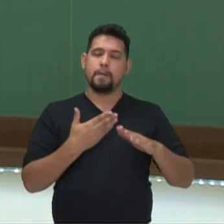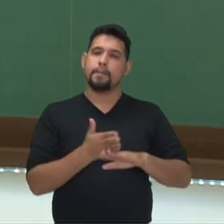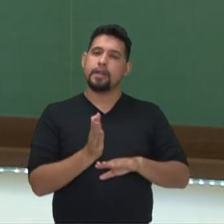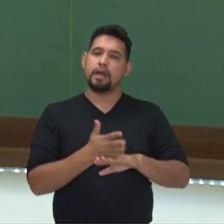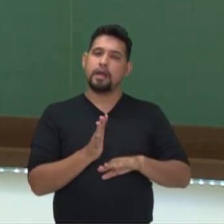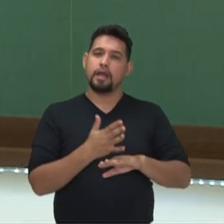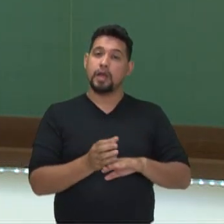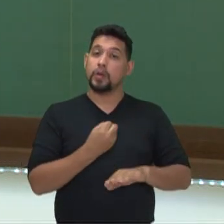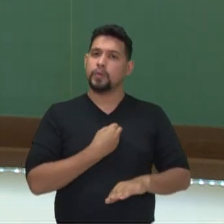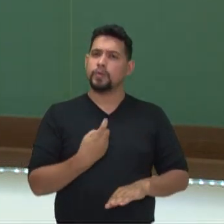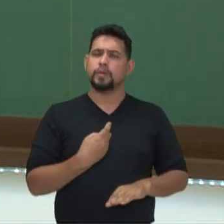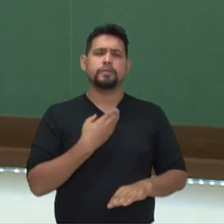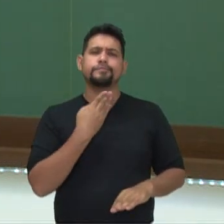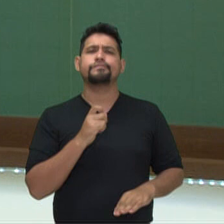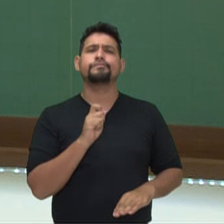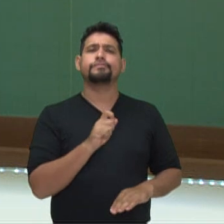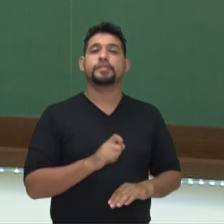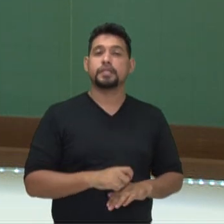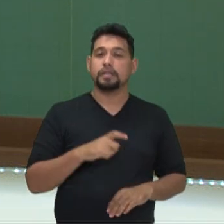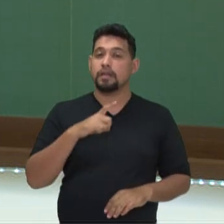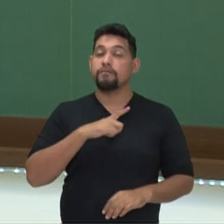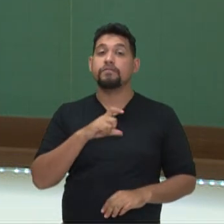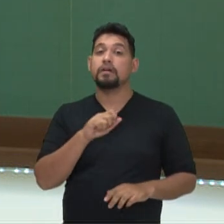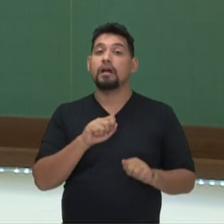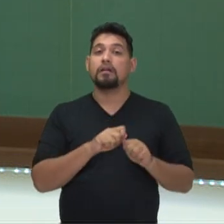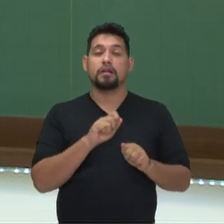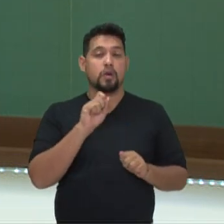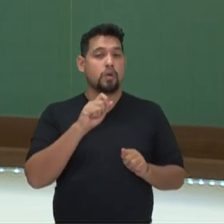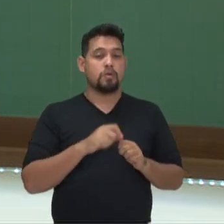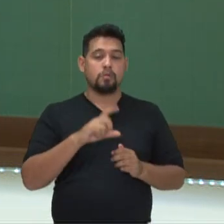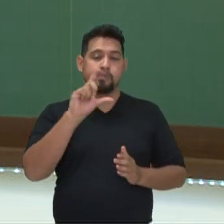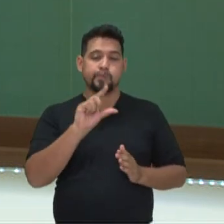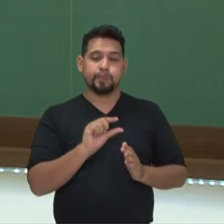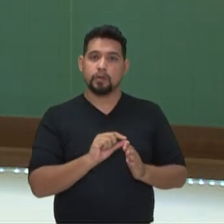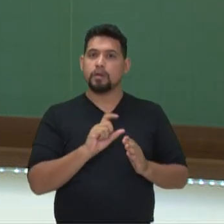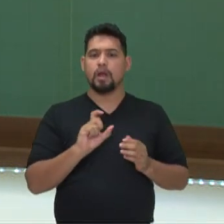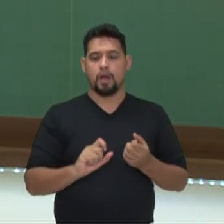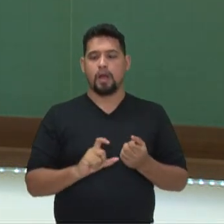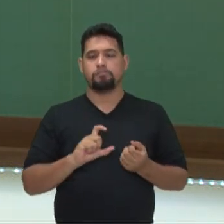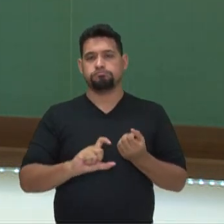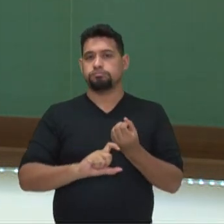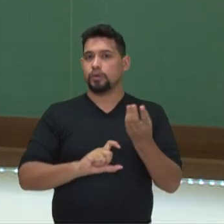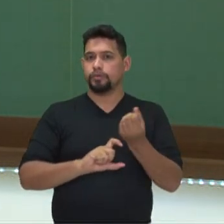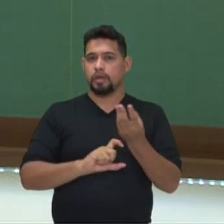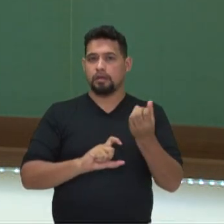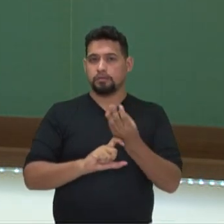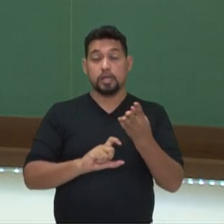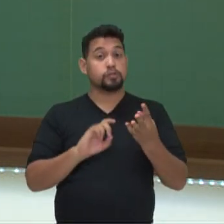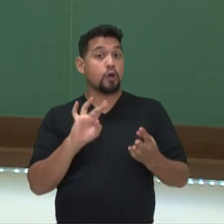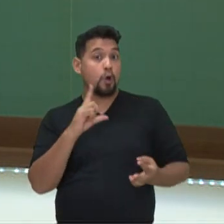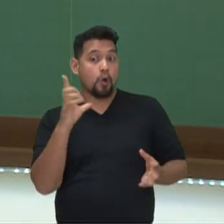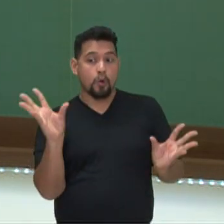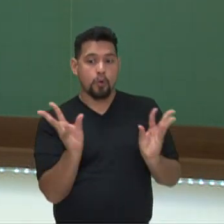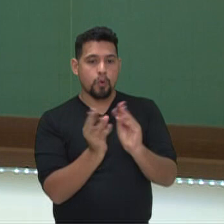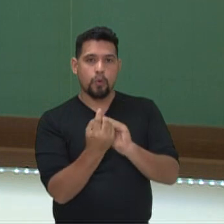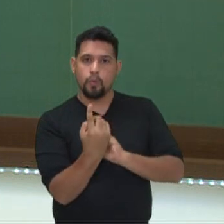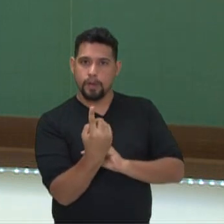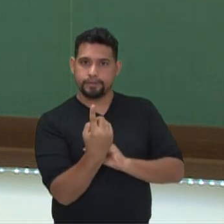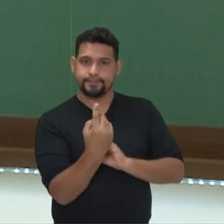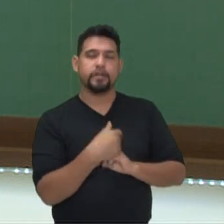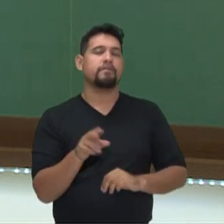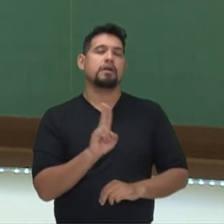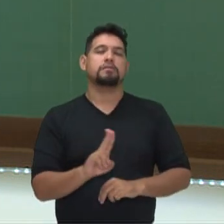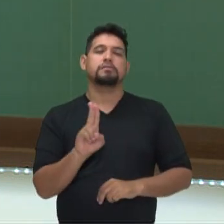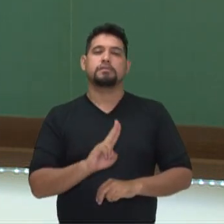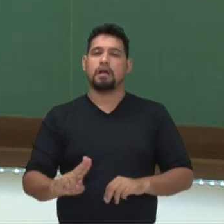1, ele pede para você reduzir a uma única potência. Então, você vai aplicar as propriedades que